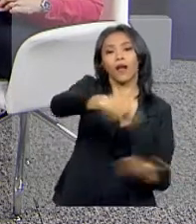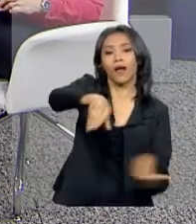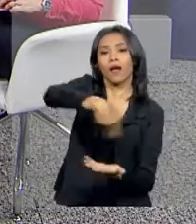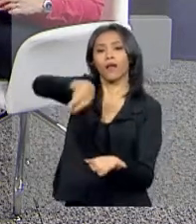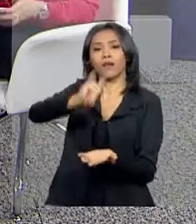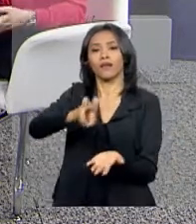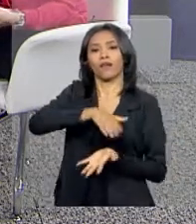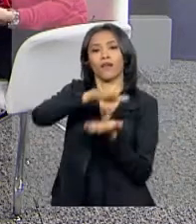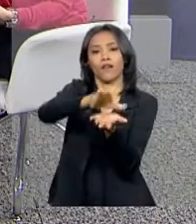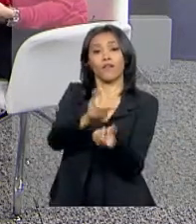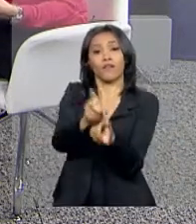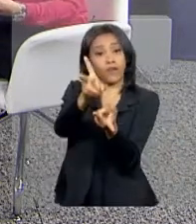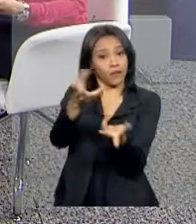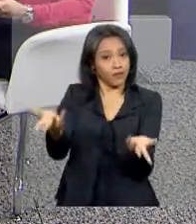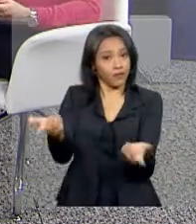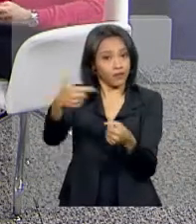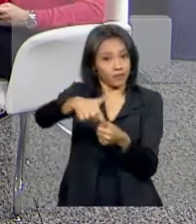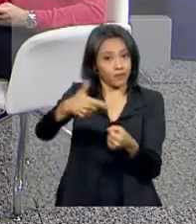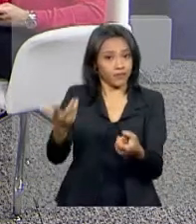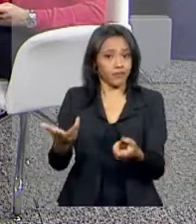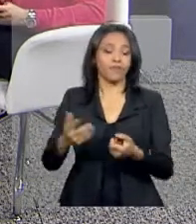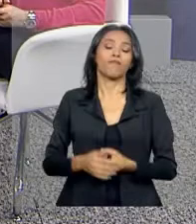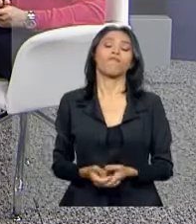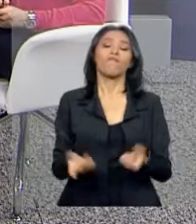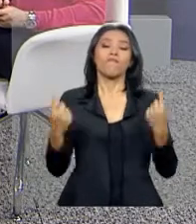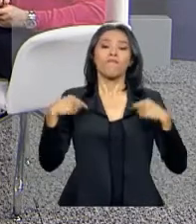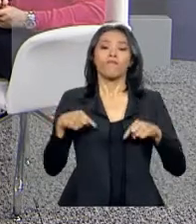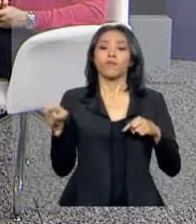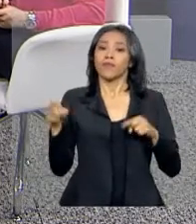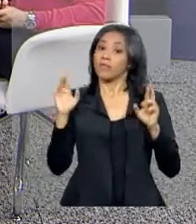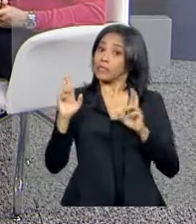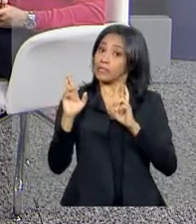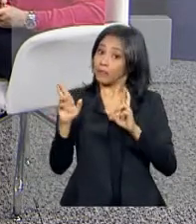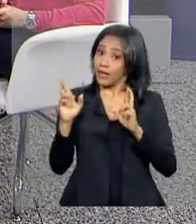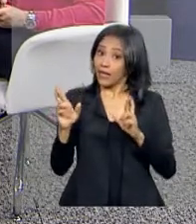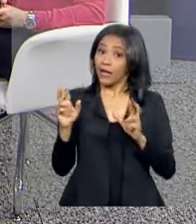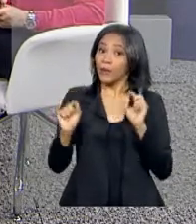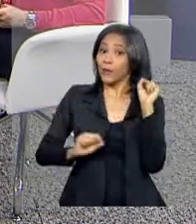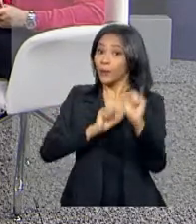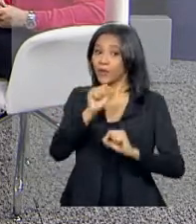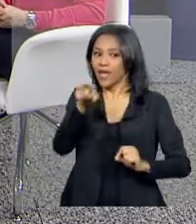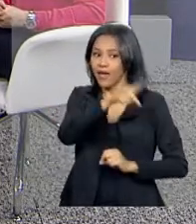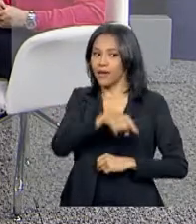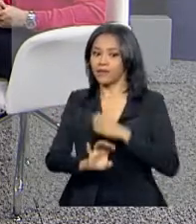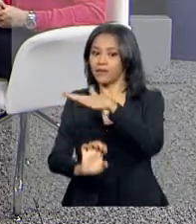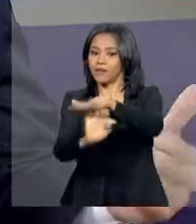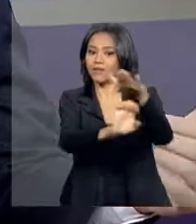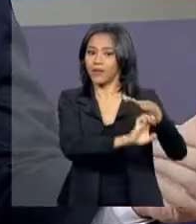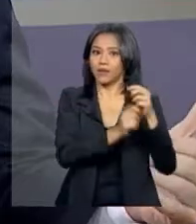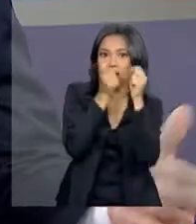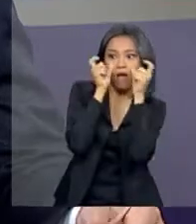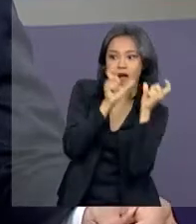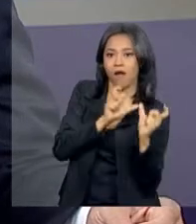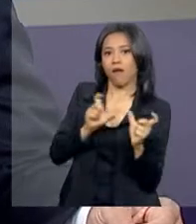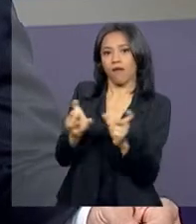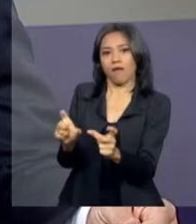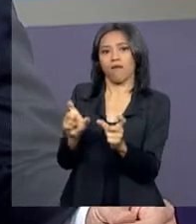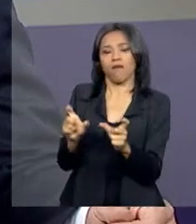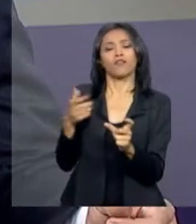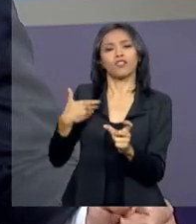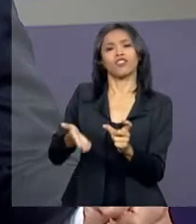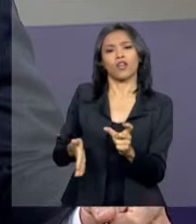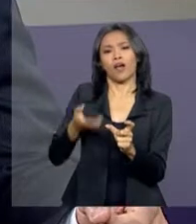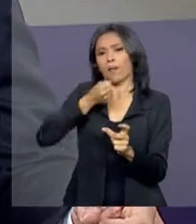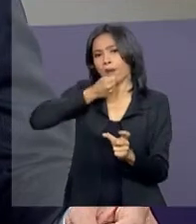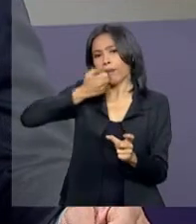do pré sal olha a gente pode esperar o apetite dessas grandes empresas como o ney pereira falou